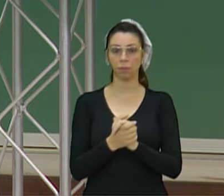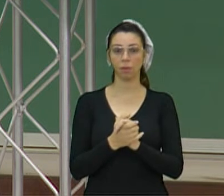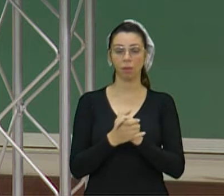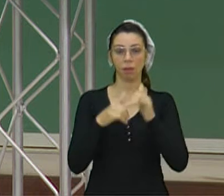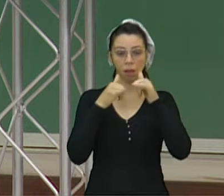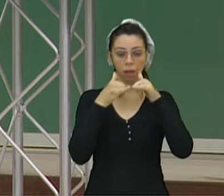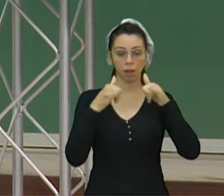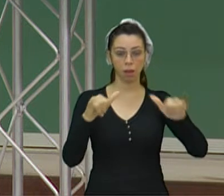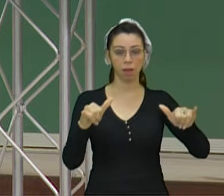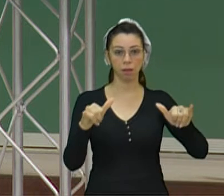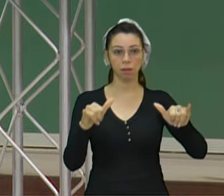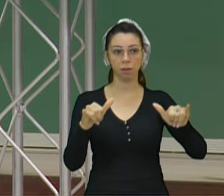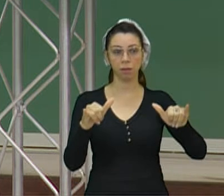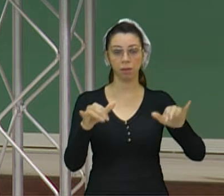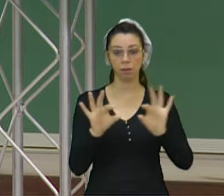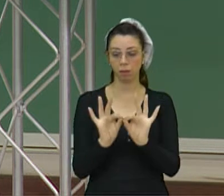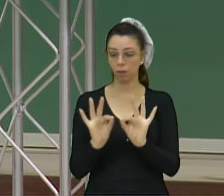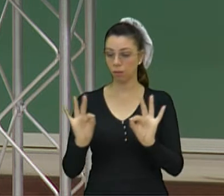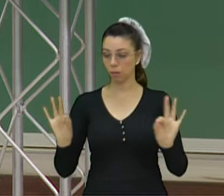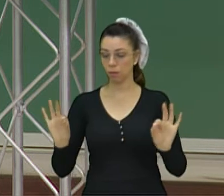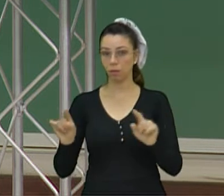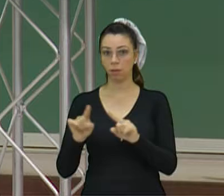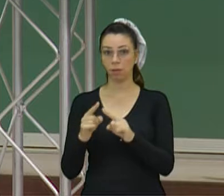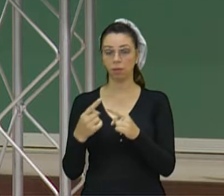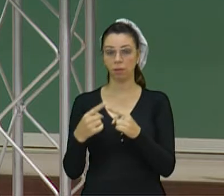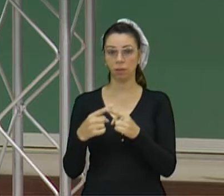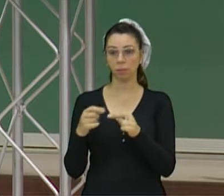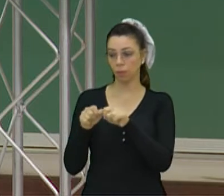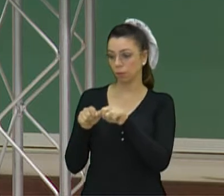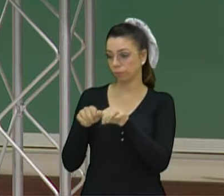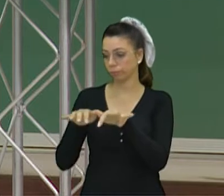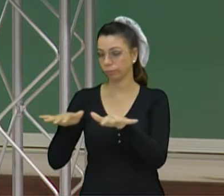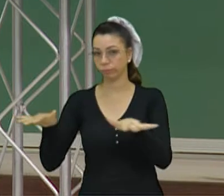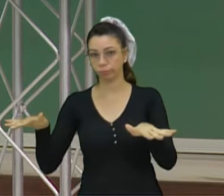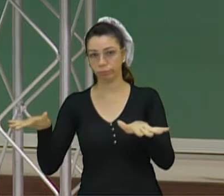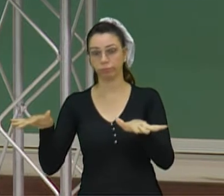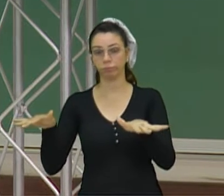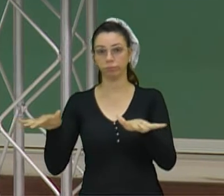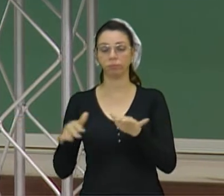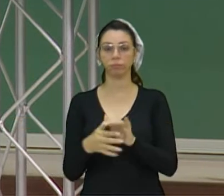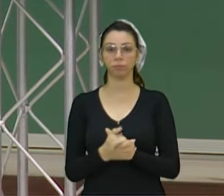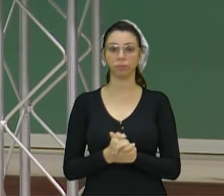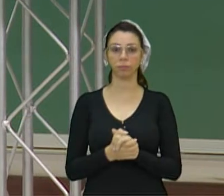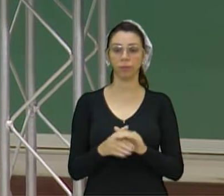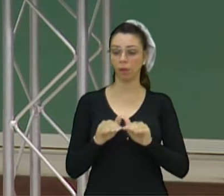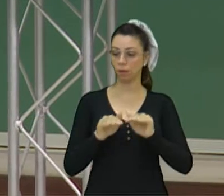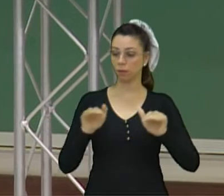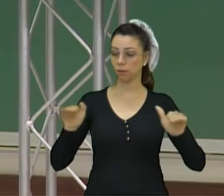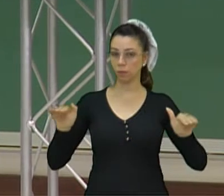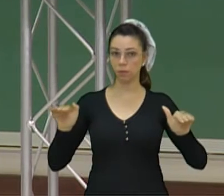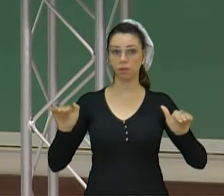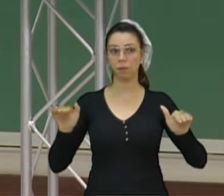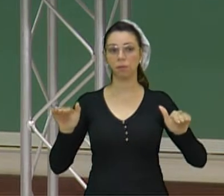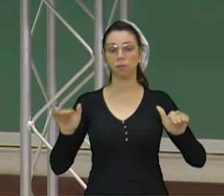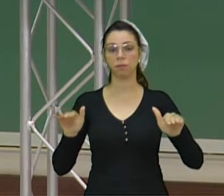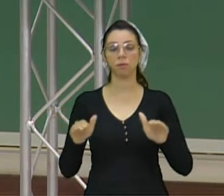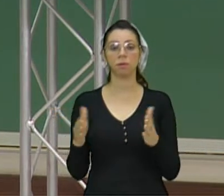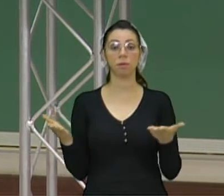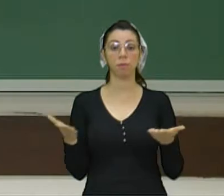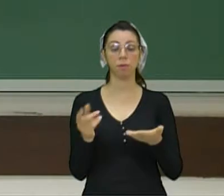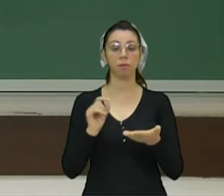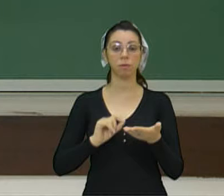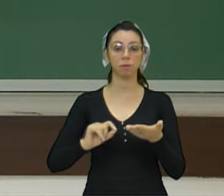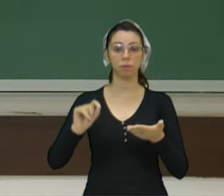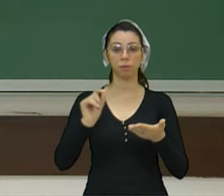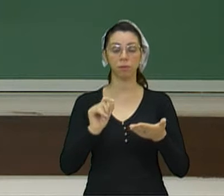elétrica, comprimento e a área de secção transversal do condutor. Então, hoje nós